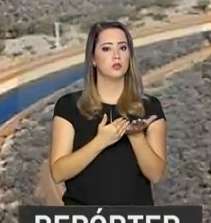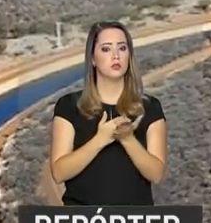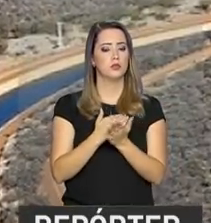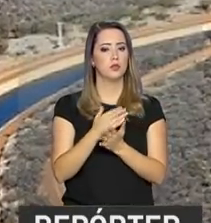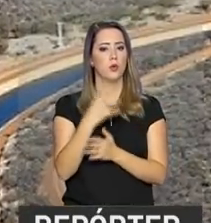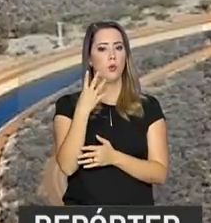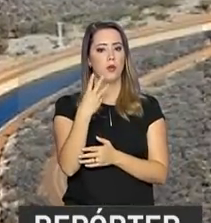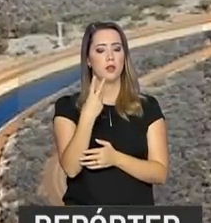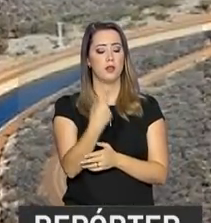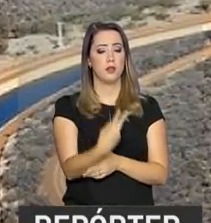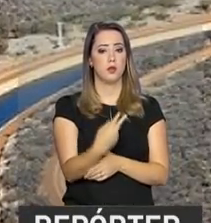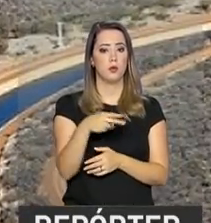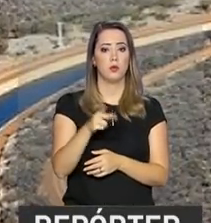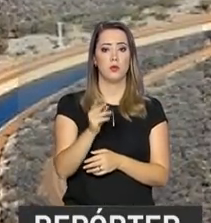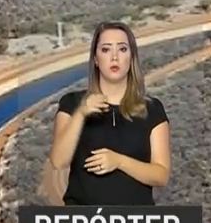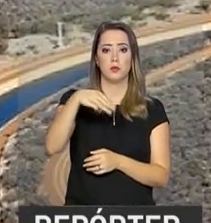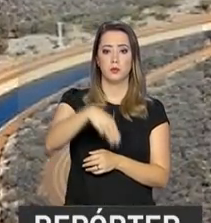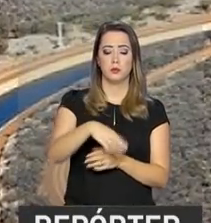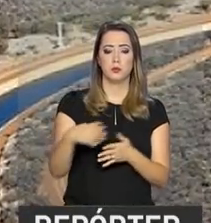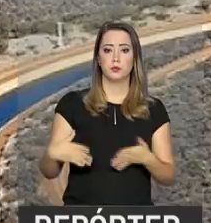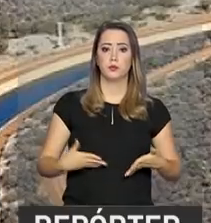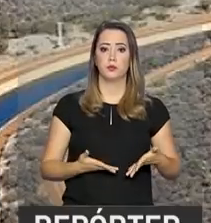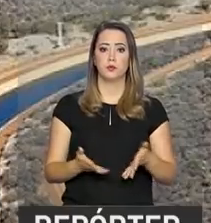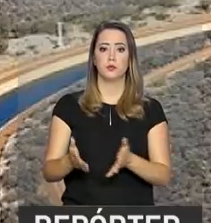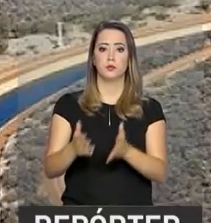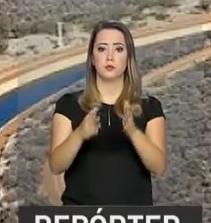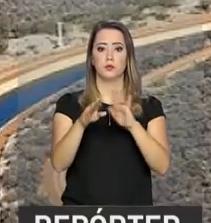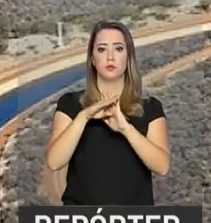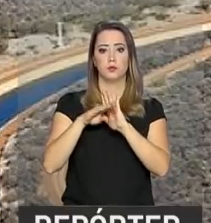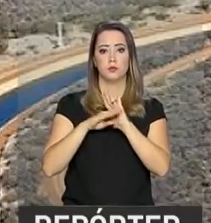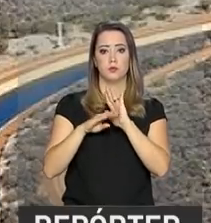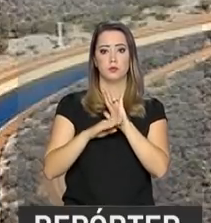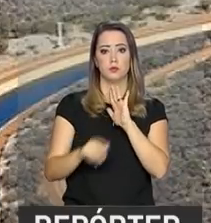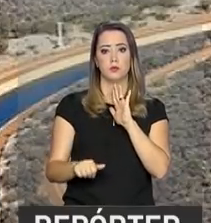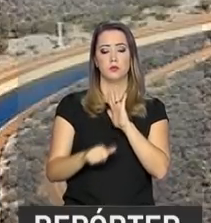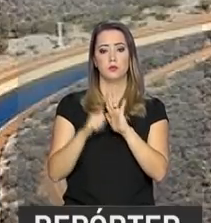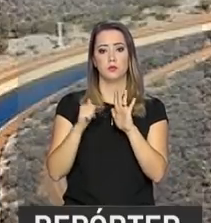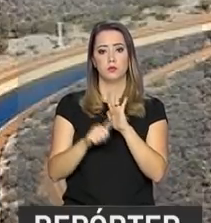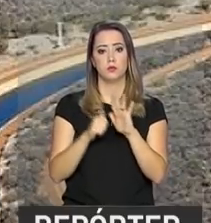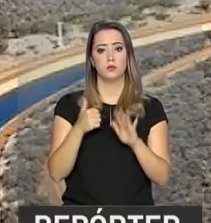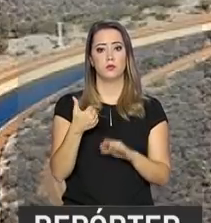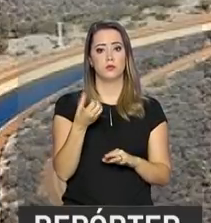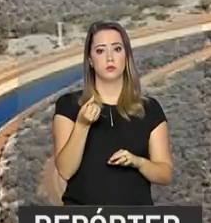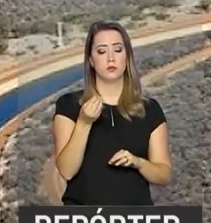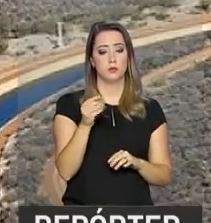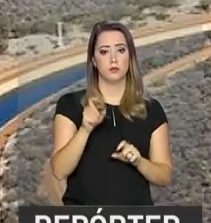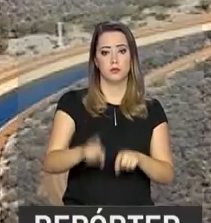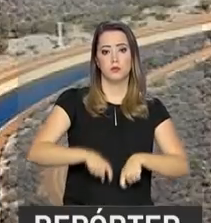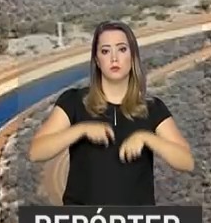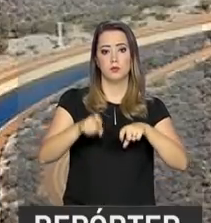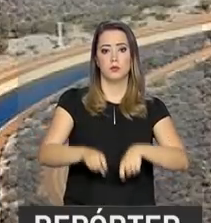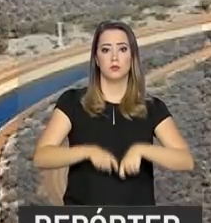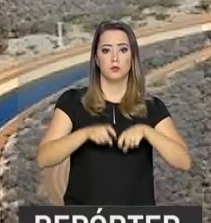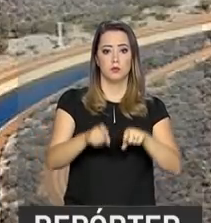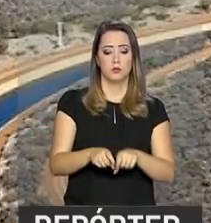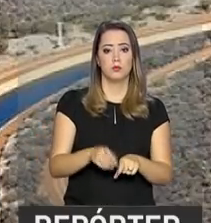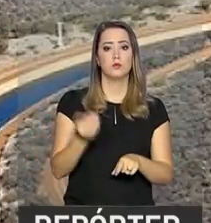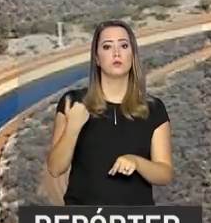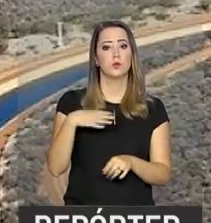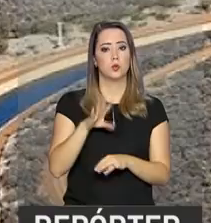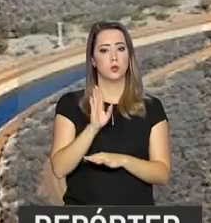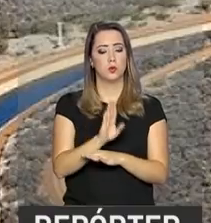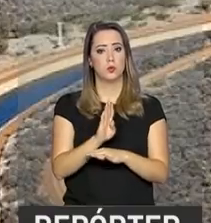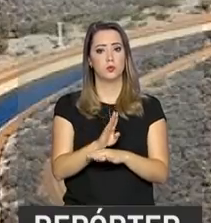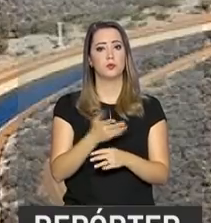quilômetros de canais da primeira e segunda etapa do projeto na primeira 160 pequenos e médios agricultores foram